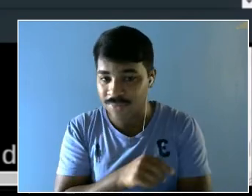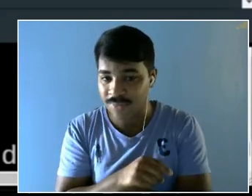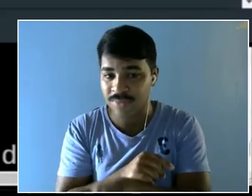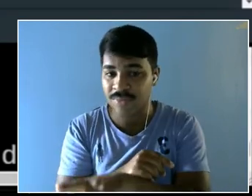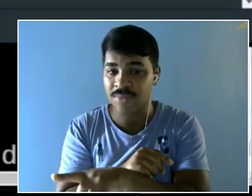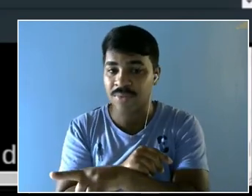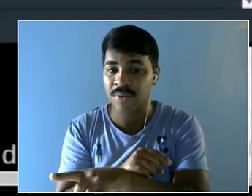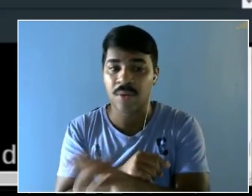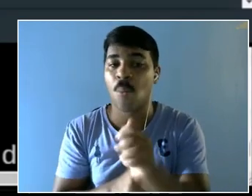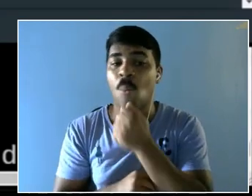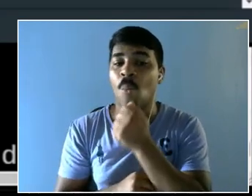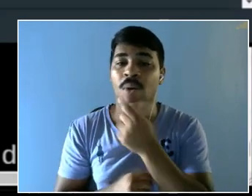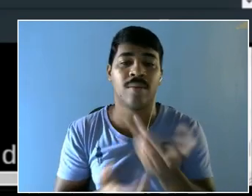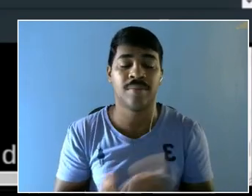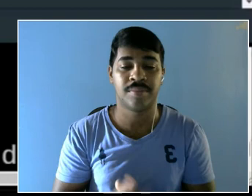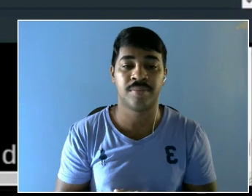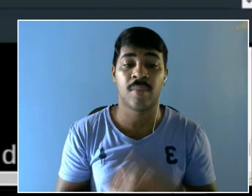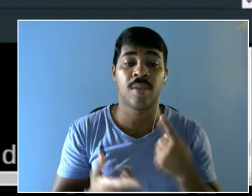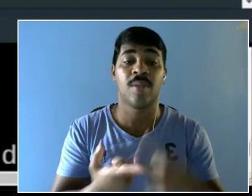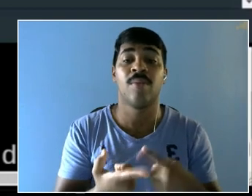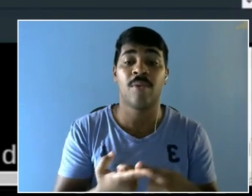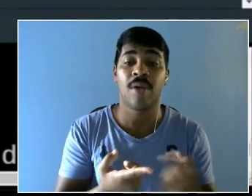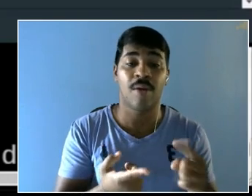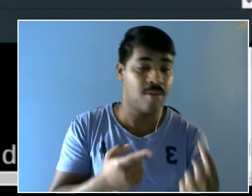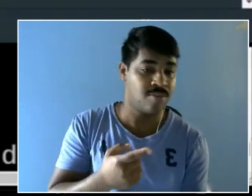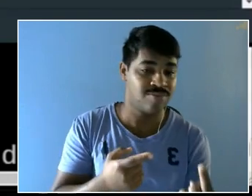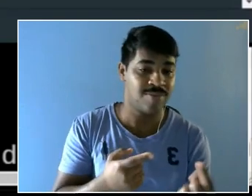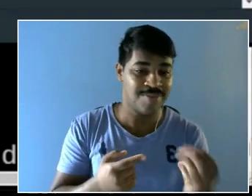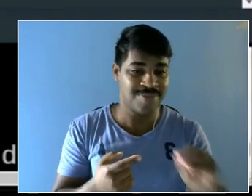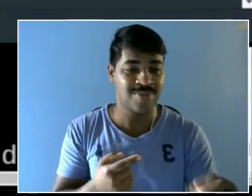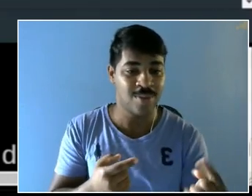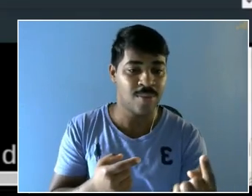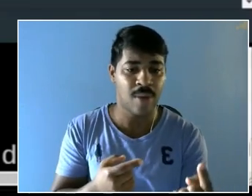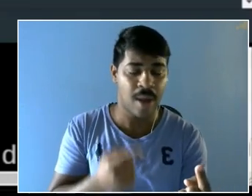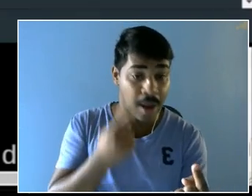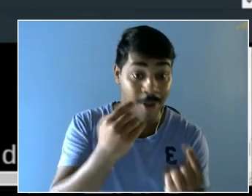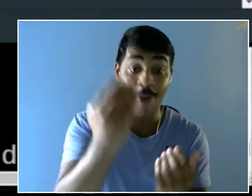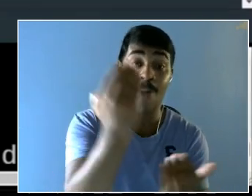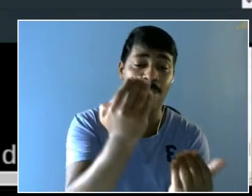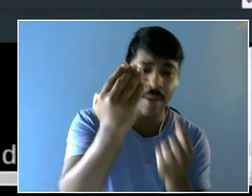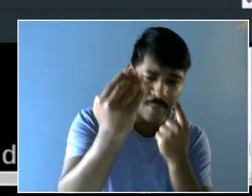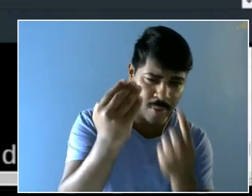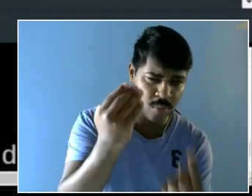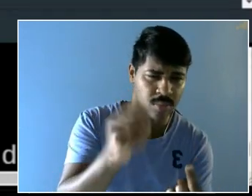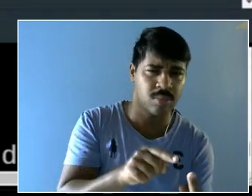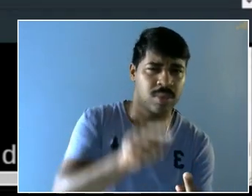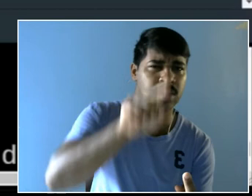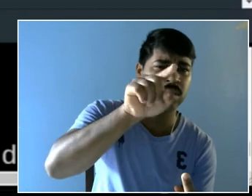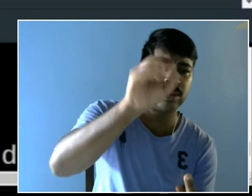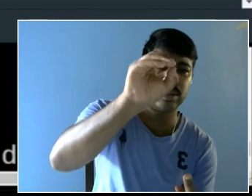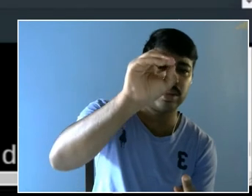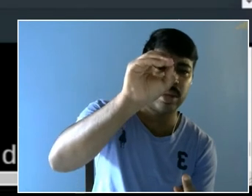aqui em cima. 1 é igual a 0, porque eu acabei de colocar 1. Então, 1 é igual a 0? Falso. Se